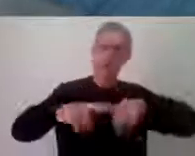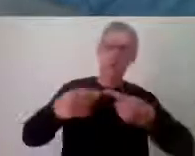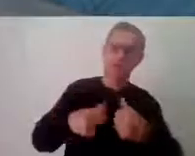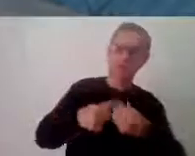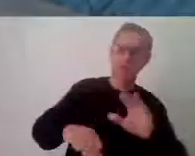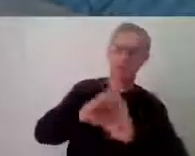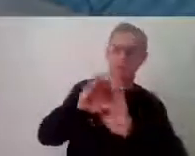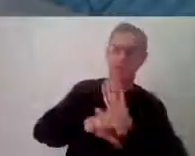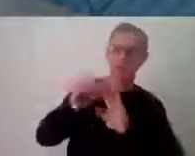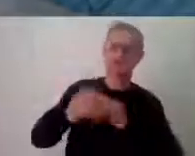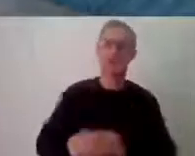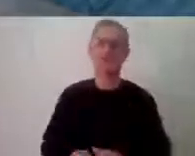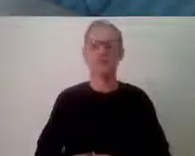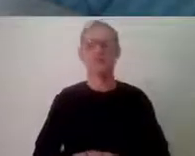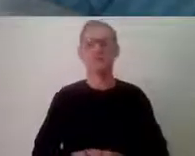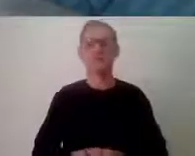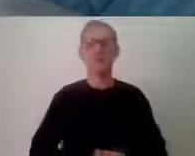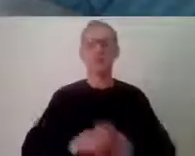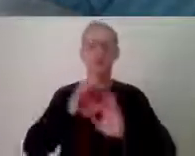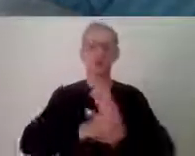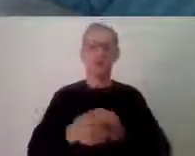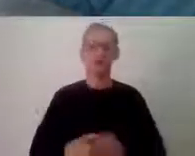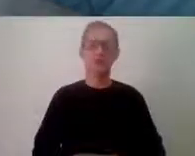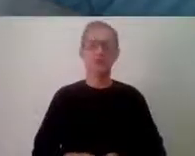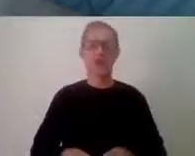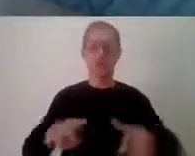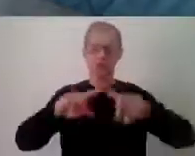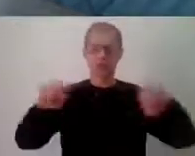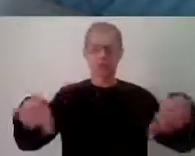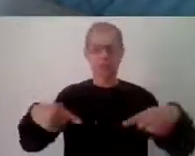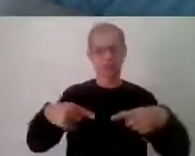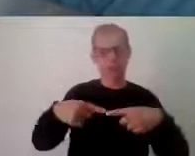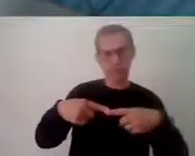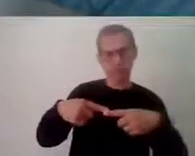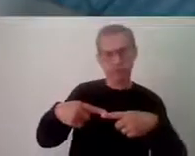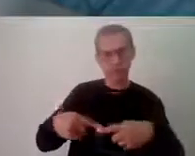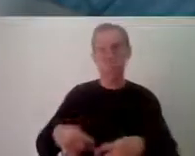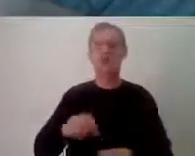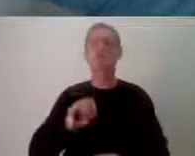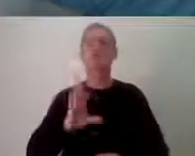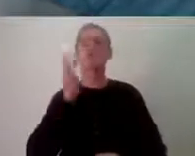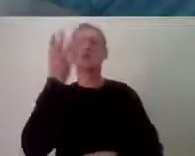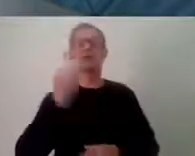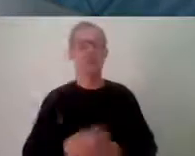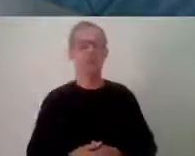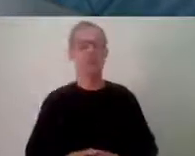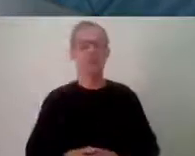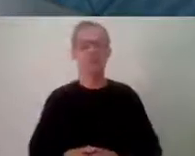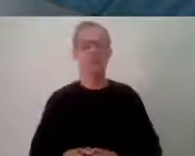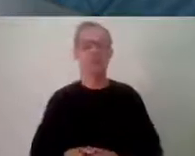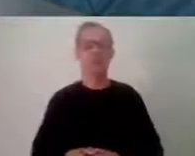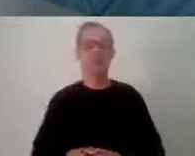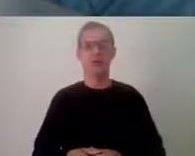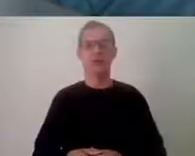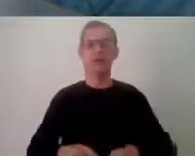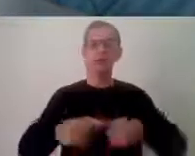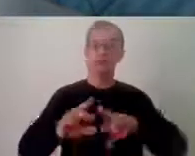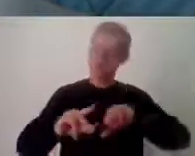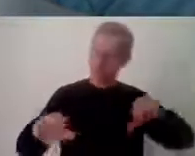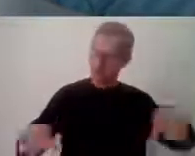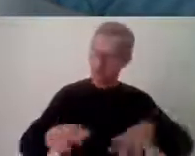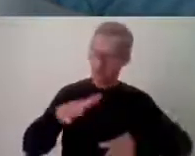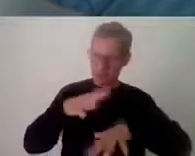desses conceitos é justamente o conceito de área. Então, o que aconteceu, né? Leibniz, Pascal, vários